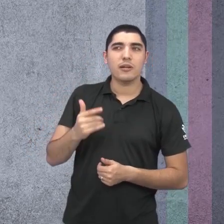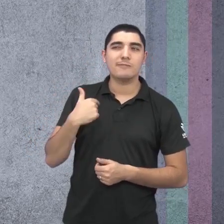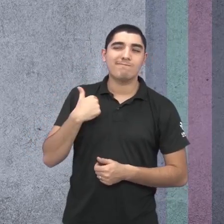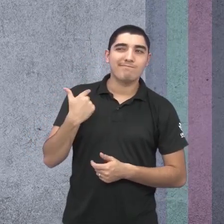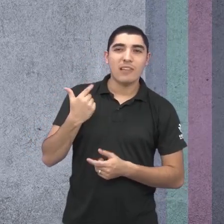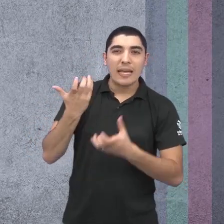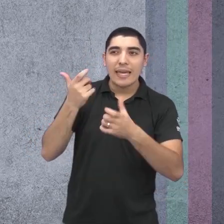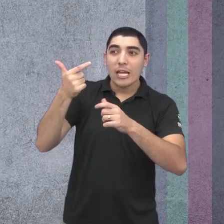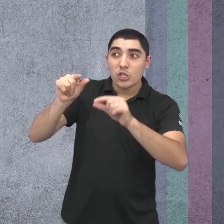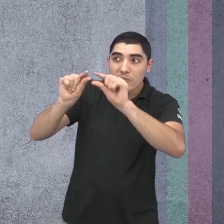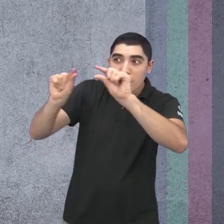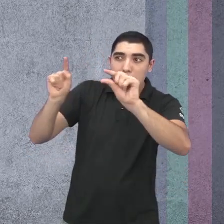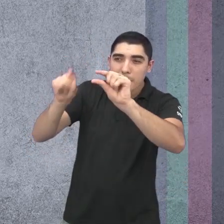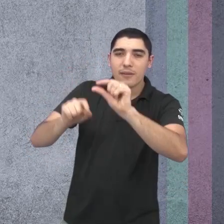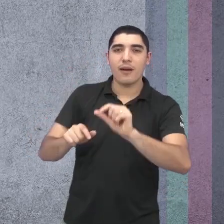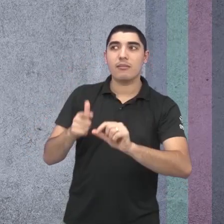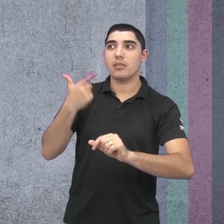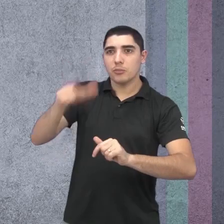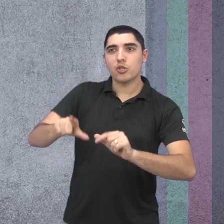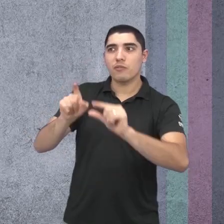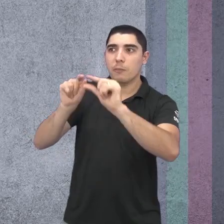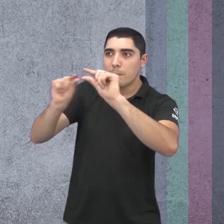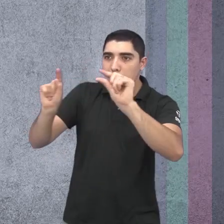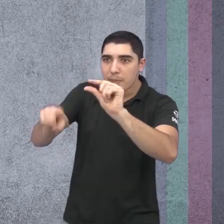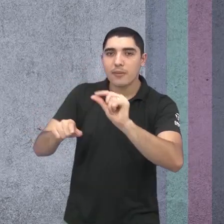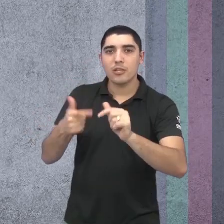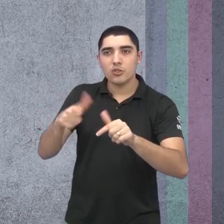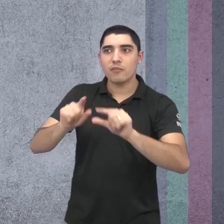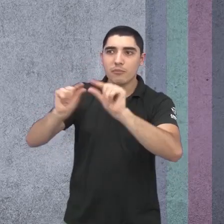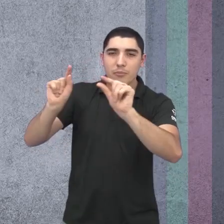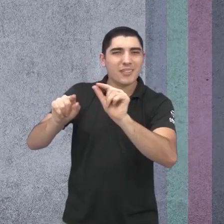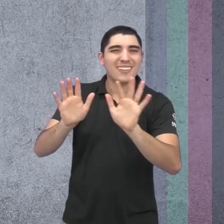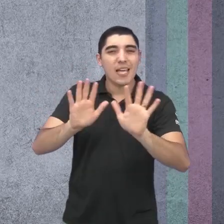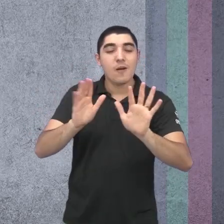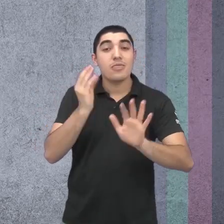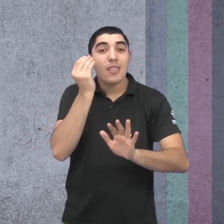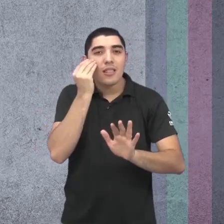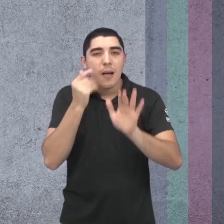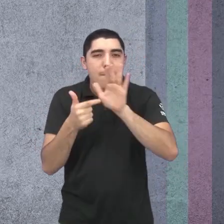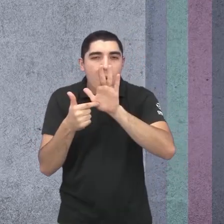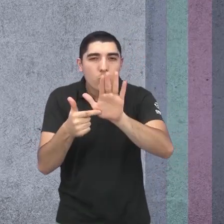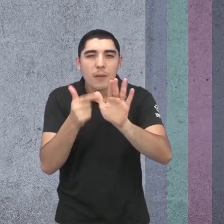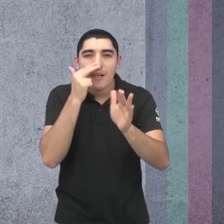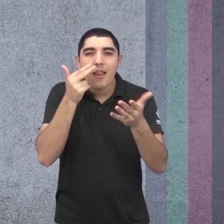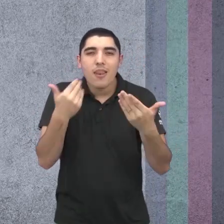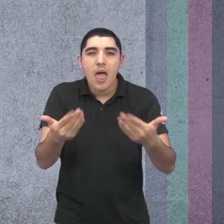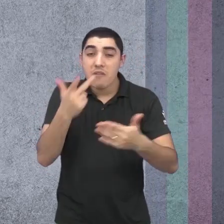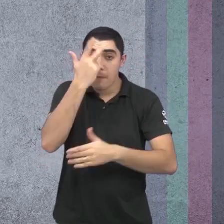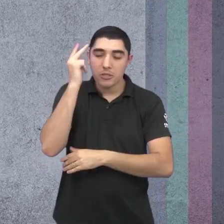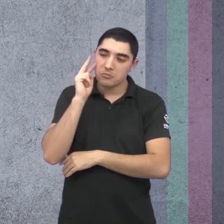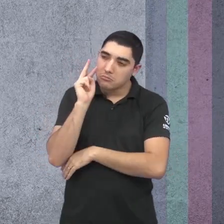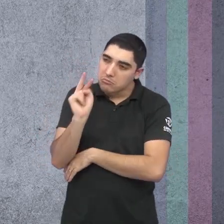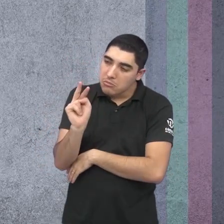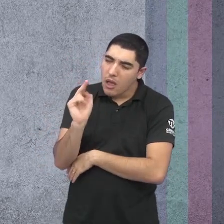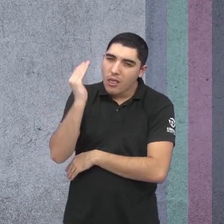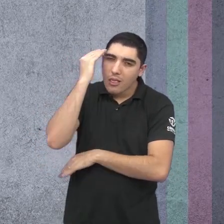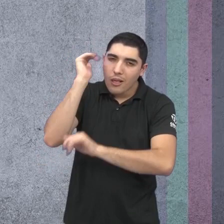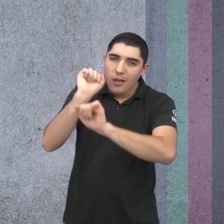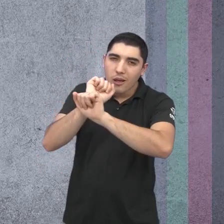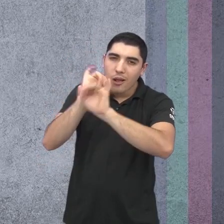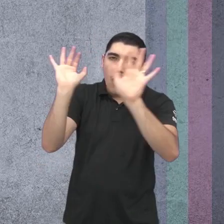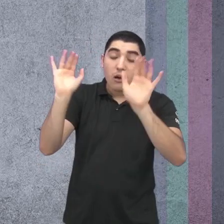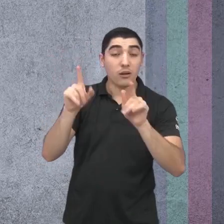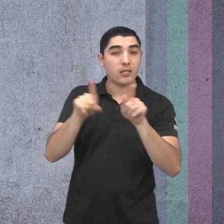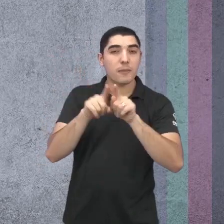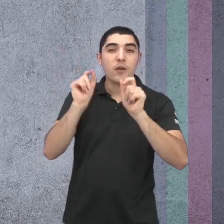dilua a atenção da pessoa? Então, como que a gente deixa as coisas mais claras para a pessoa ver e trazer um apelo visual também